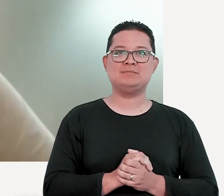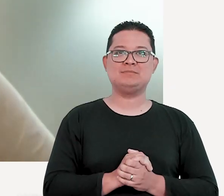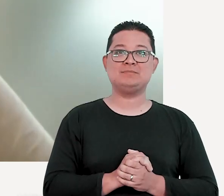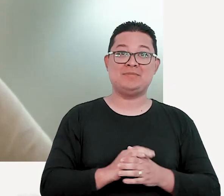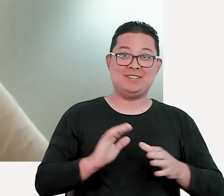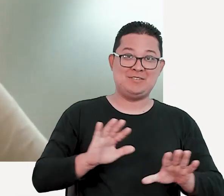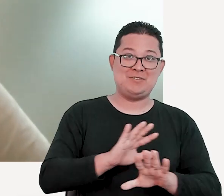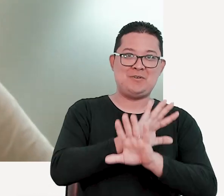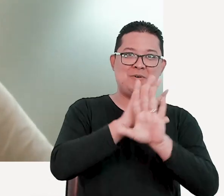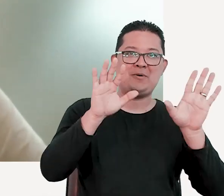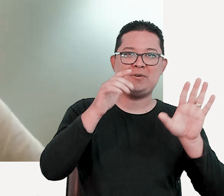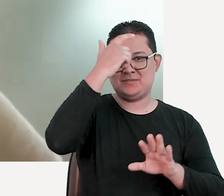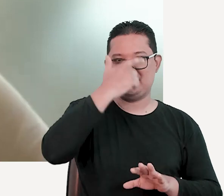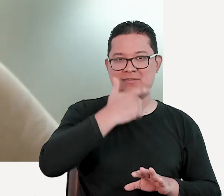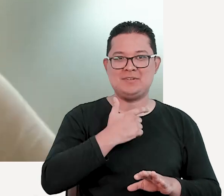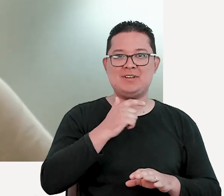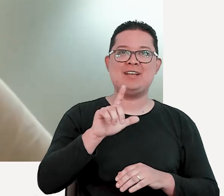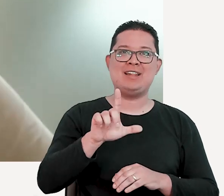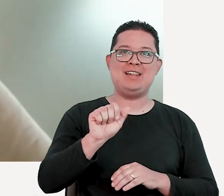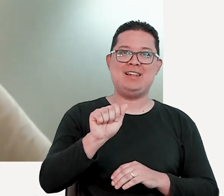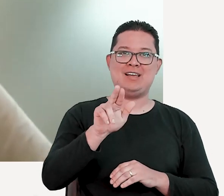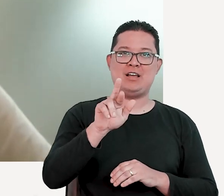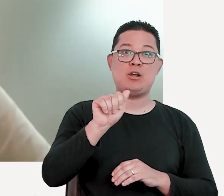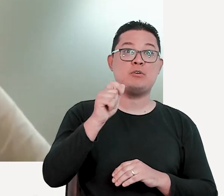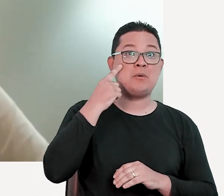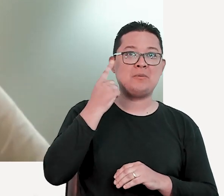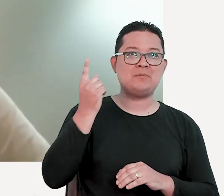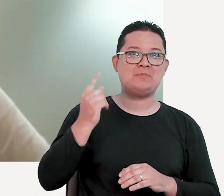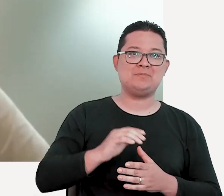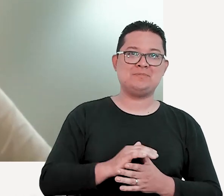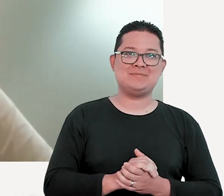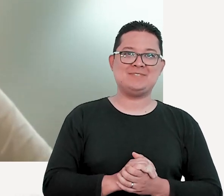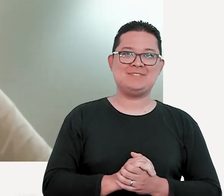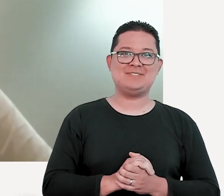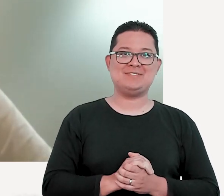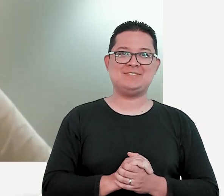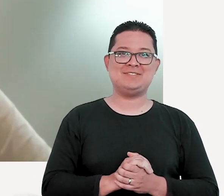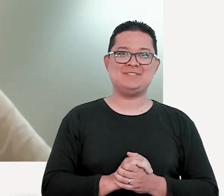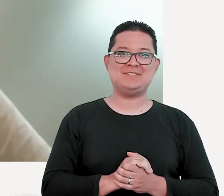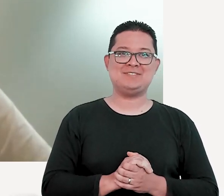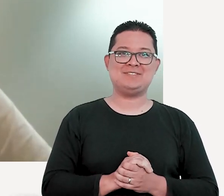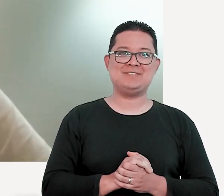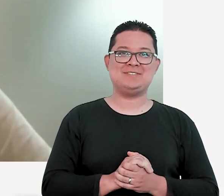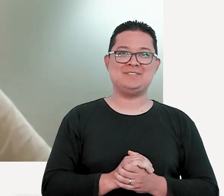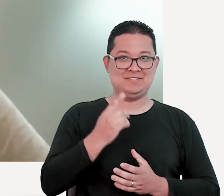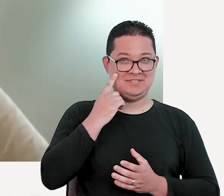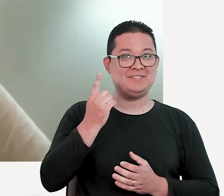Oi, gente, eu sou a Laura, eu vou fazer meu nome em línguas de sinais. Ó.